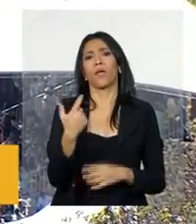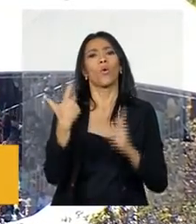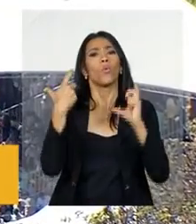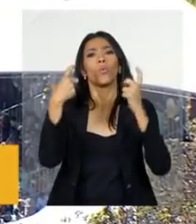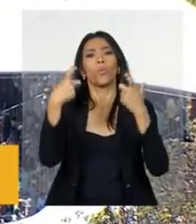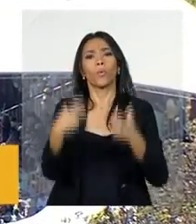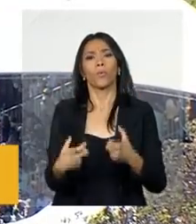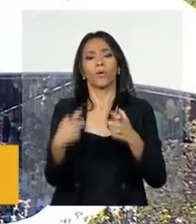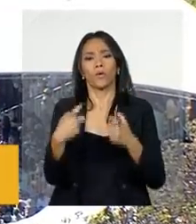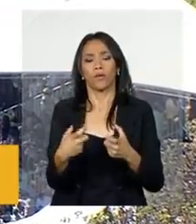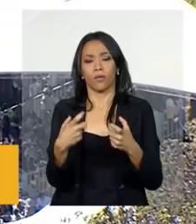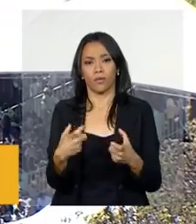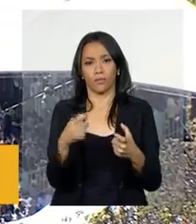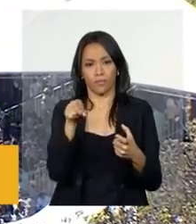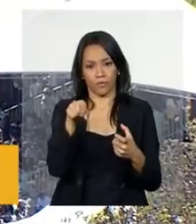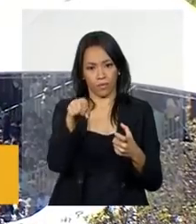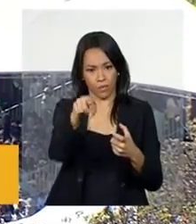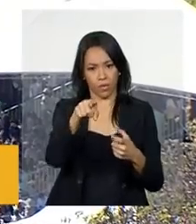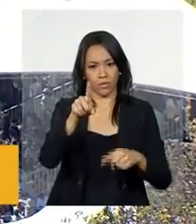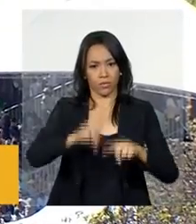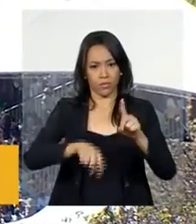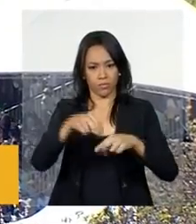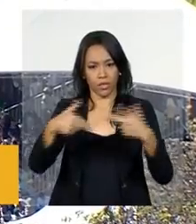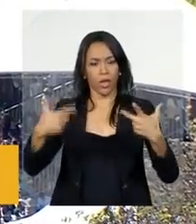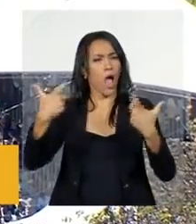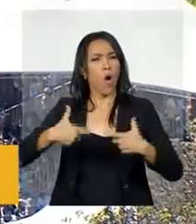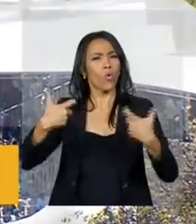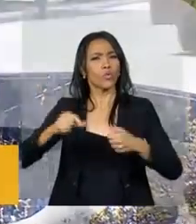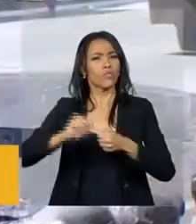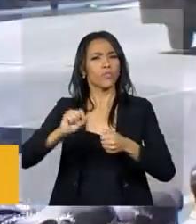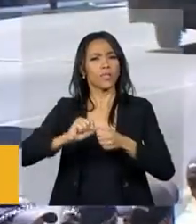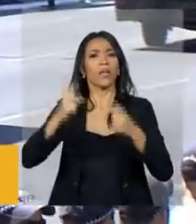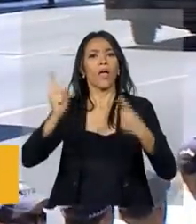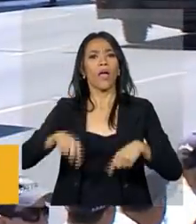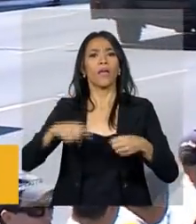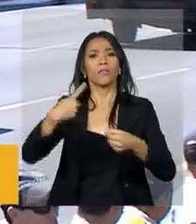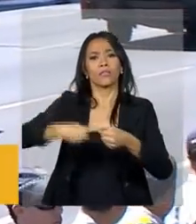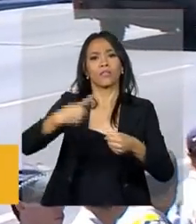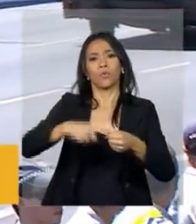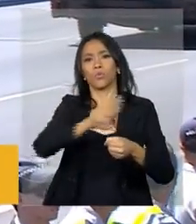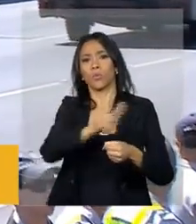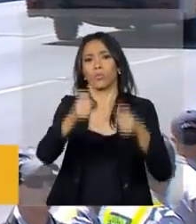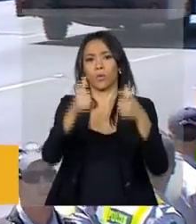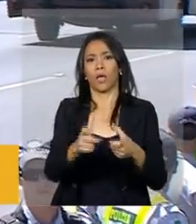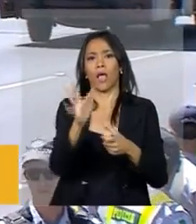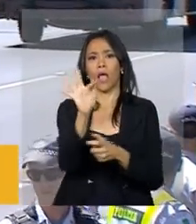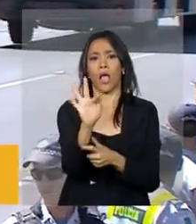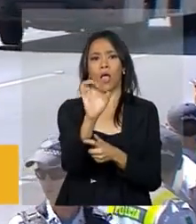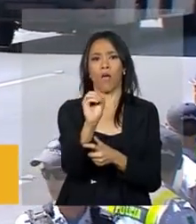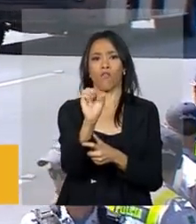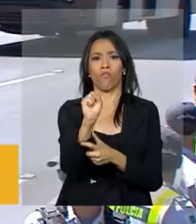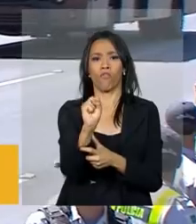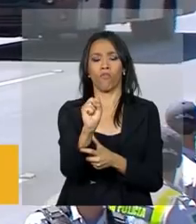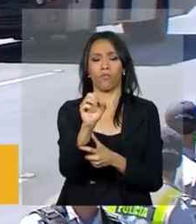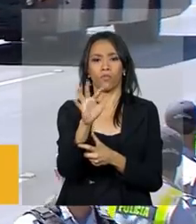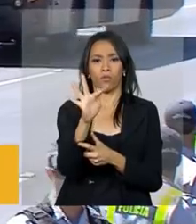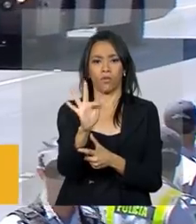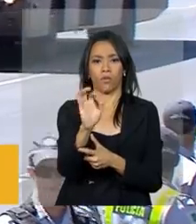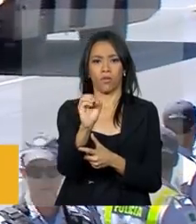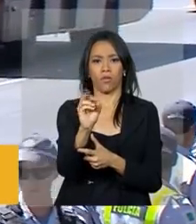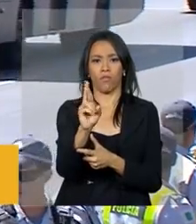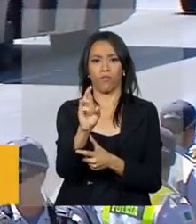ponta com esse equipamento fica aqui em Formosa. É o 6º grupo de mísseis e